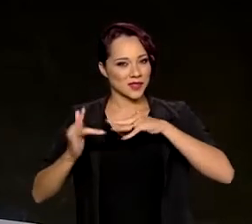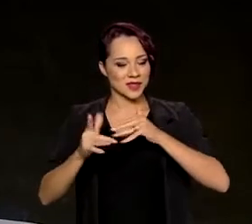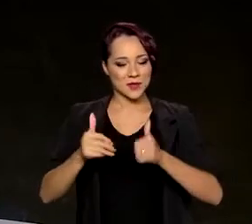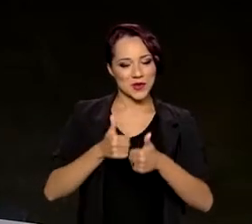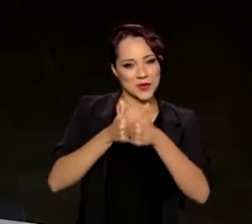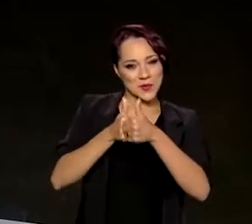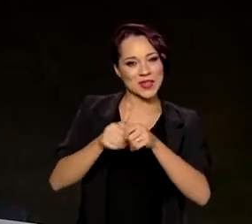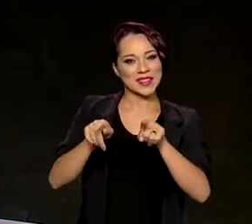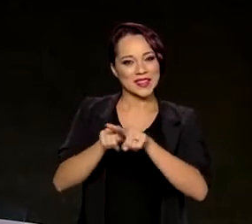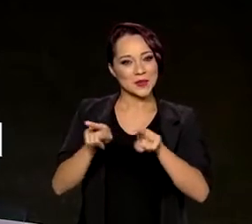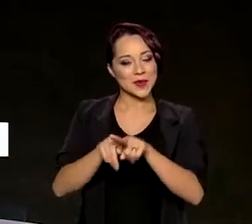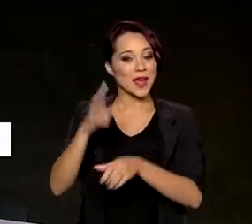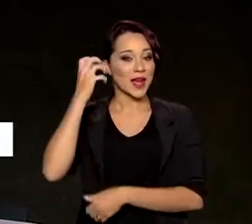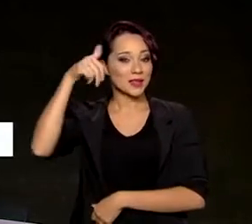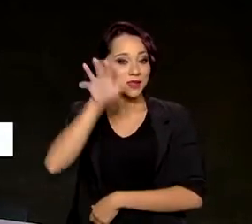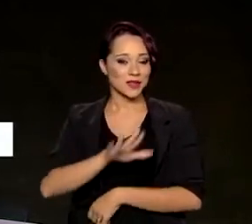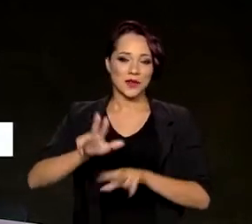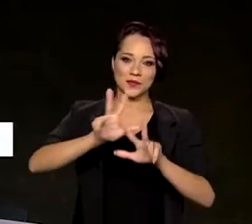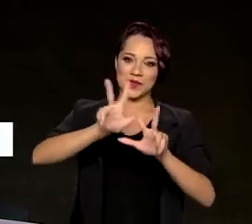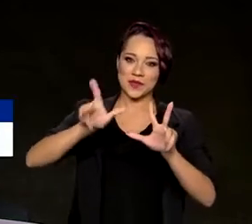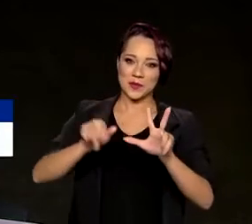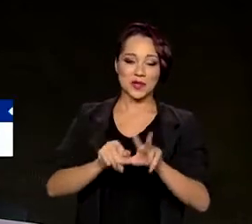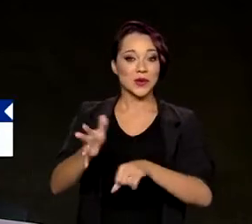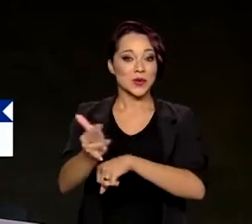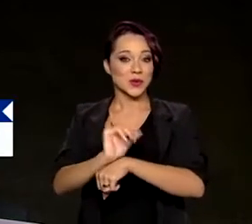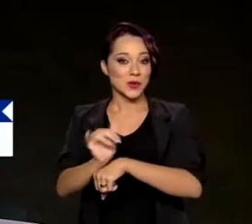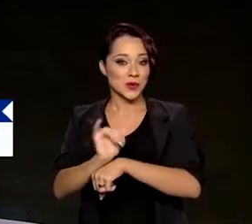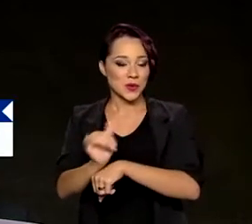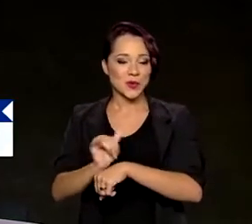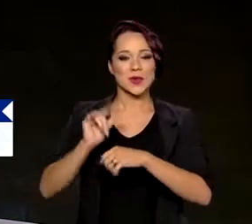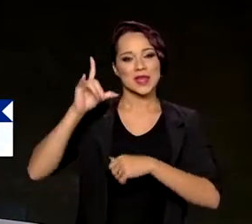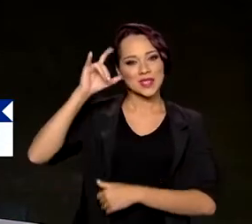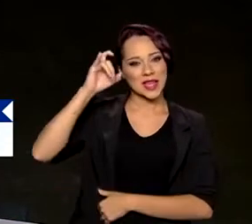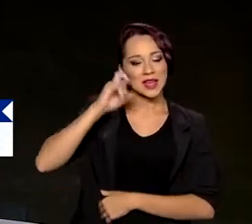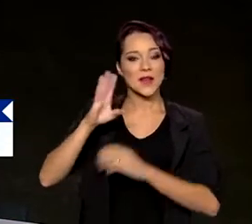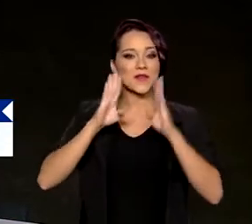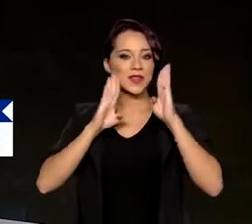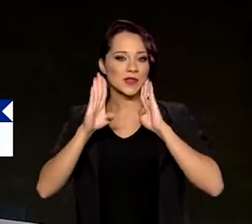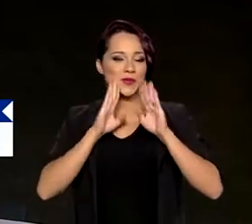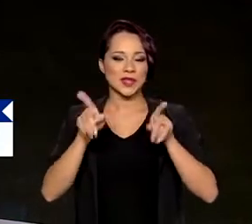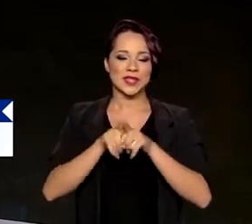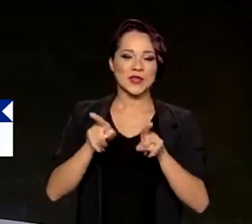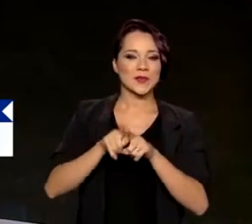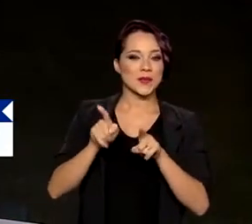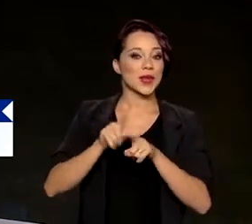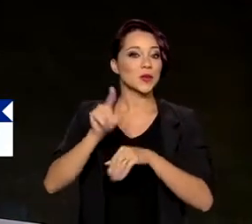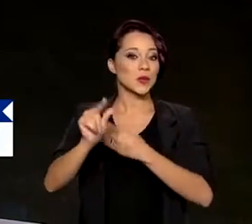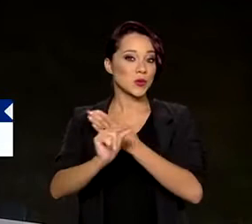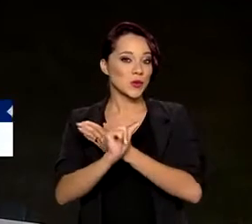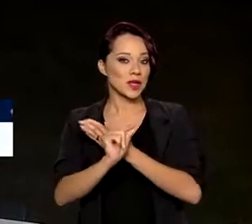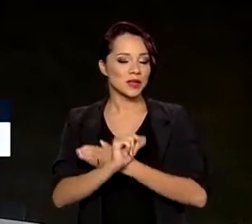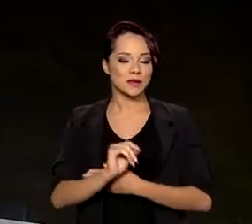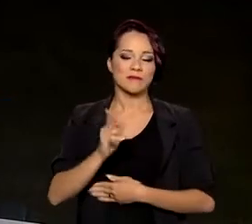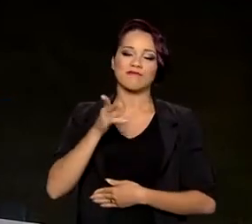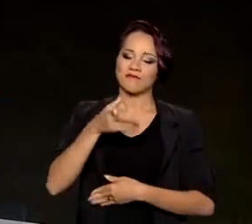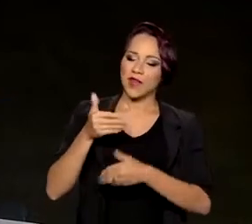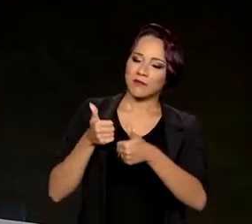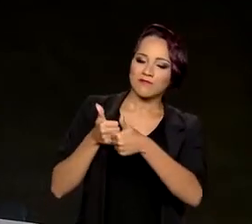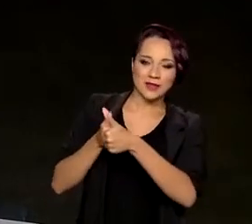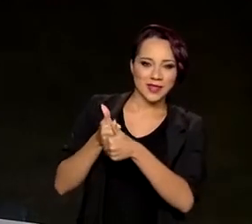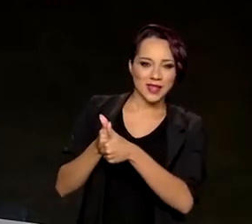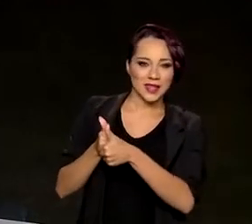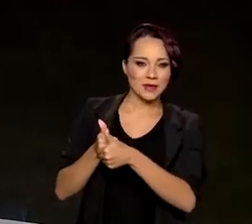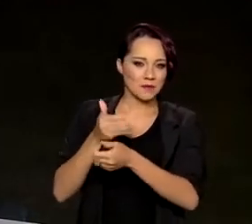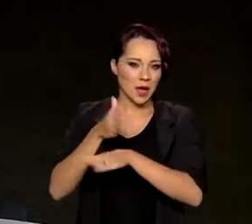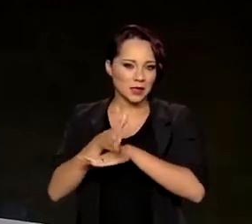acompanhar a Rádio Nacional e a TV Brasil no YouTube, Instagram, Facebook e Twitter. Vai lá, acesse e nos siga. São mais opções